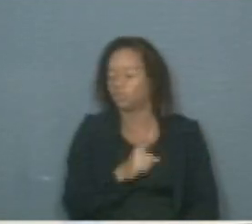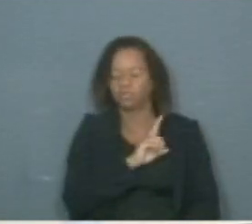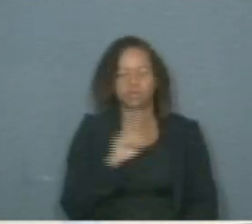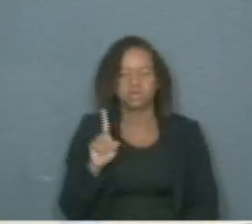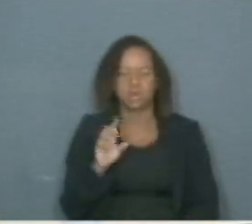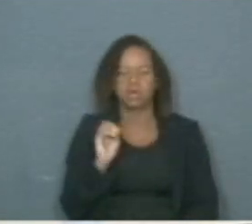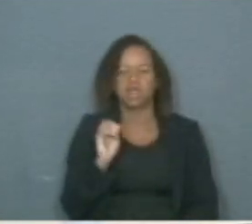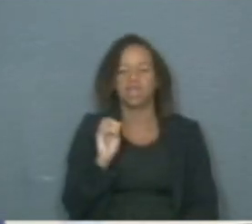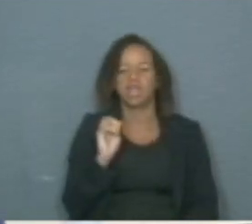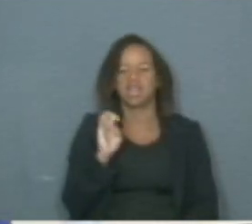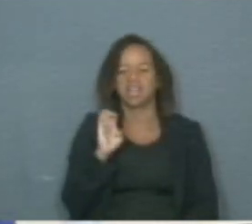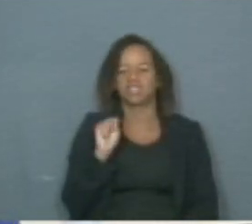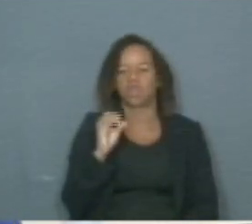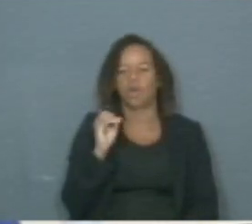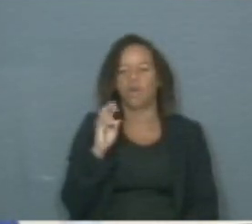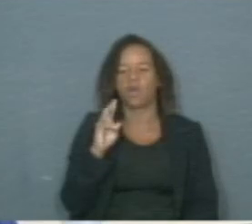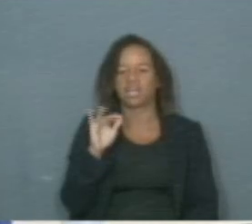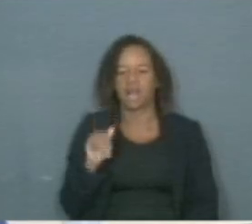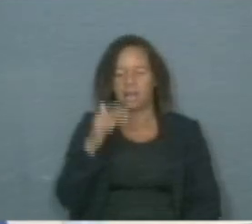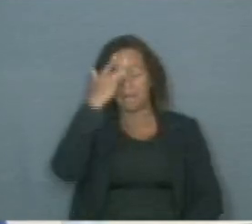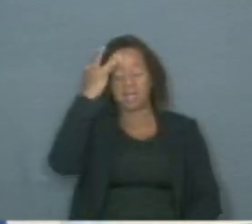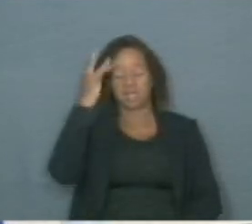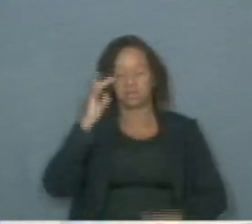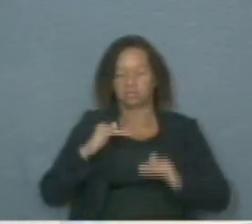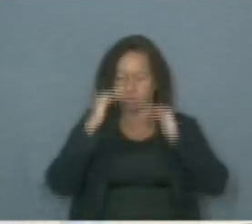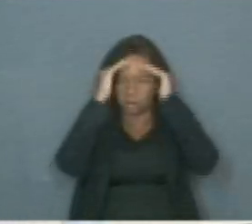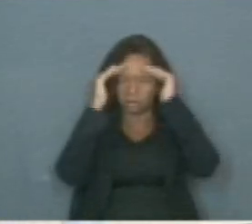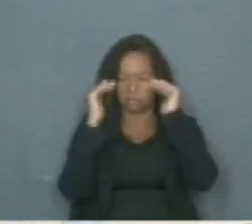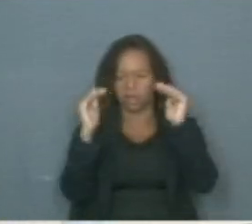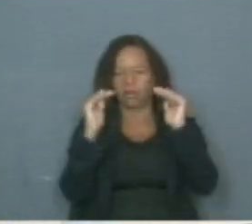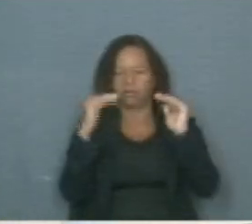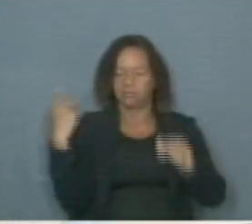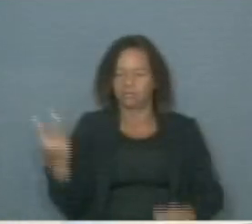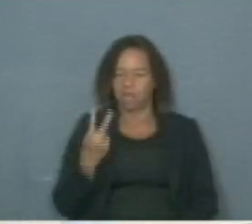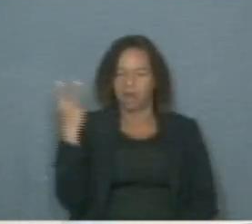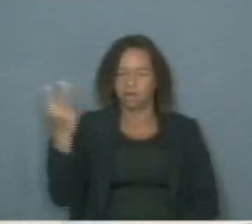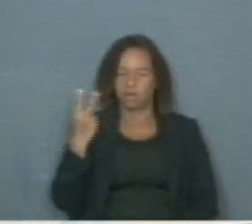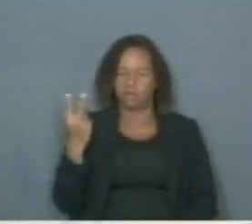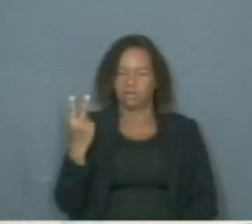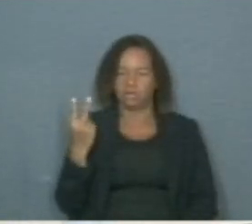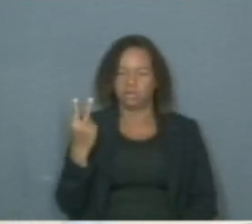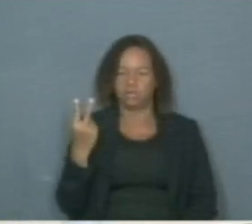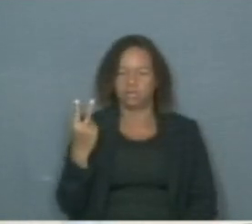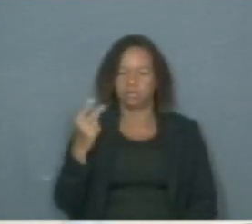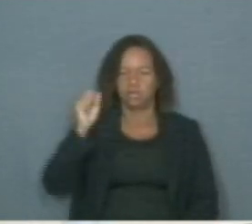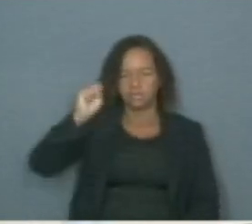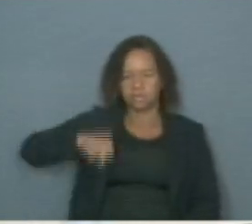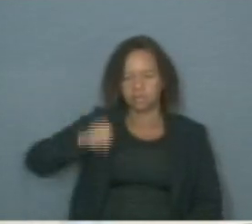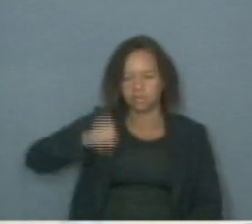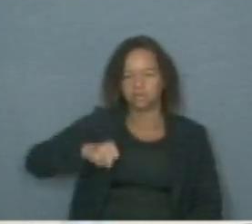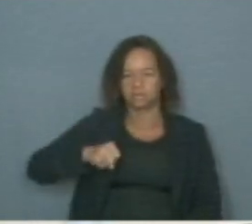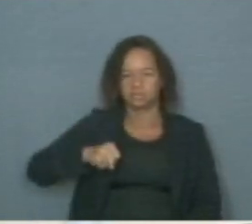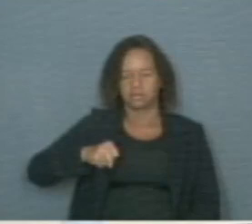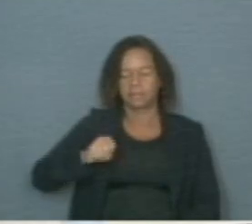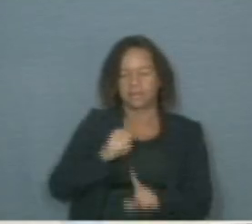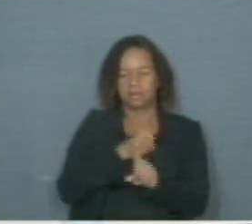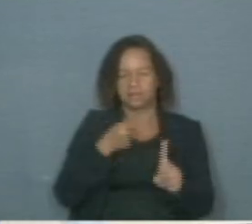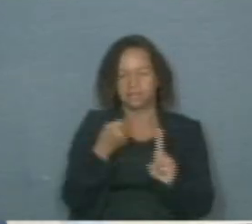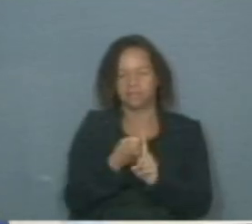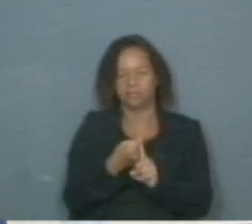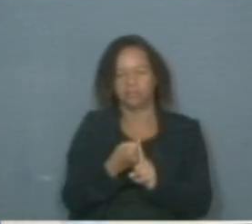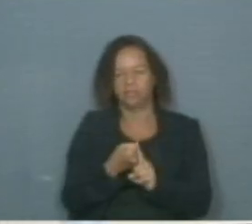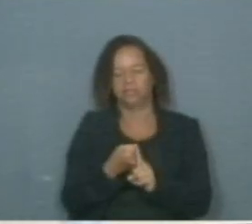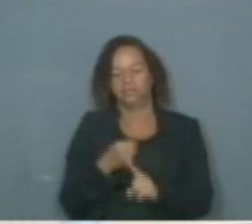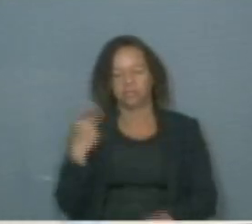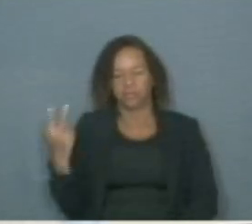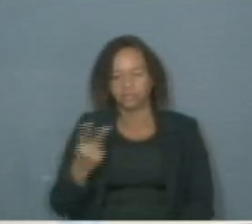somos escória, nós somos pessoas com dignidade e com valores e princípios que são, sim, valores e princípios socialistas, que